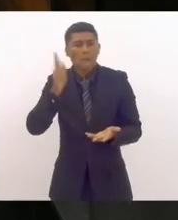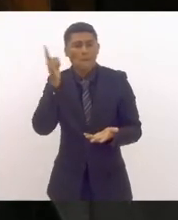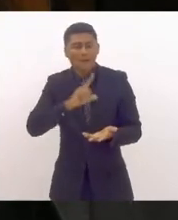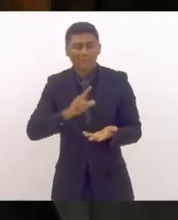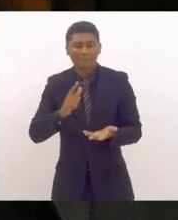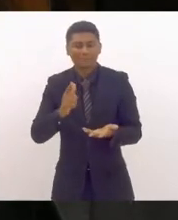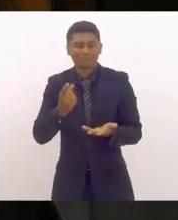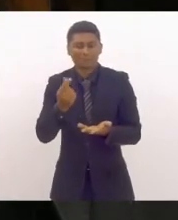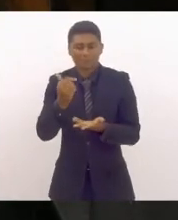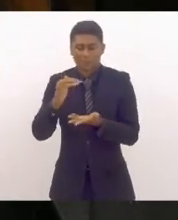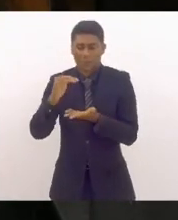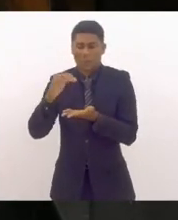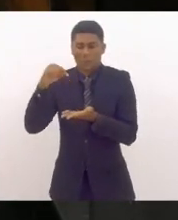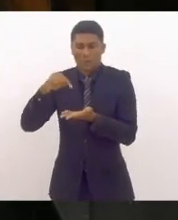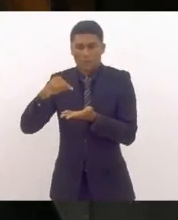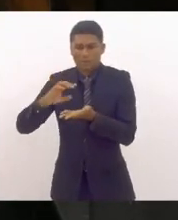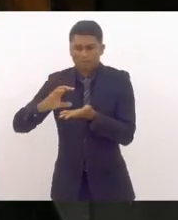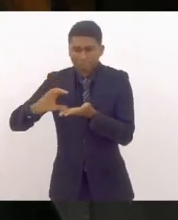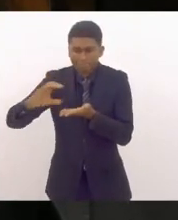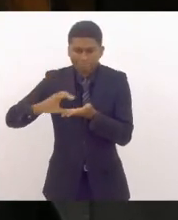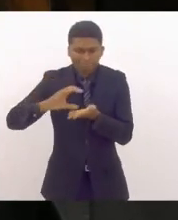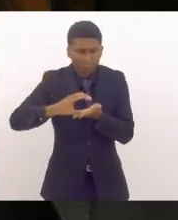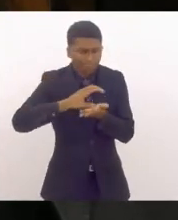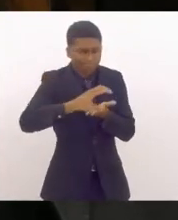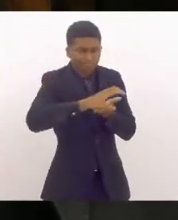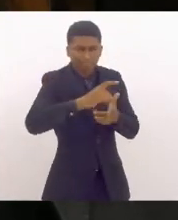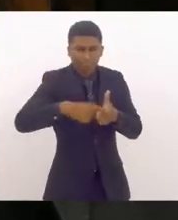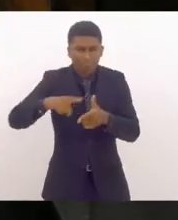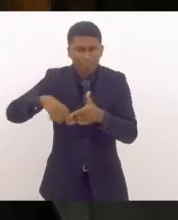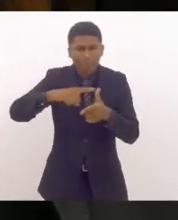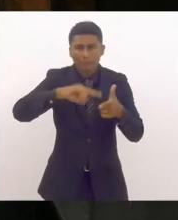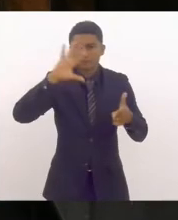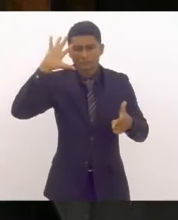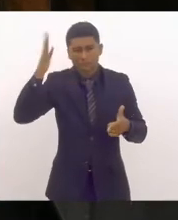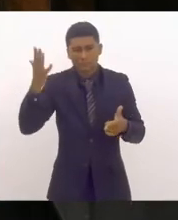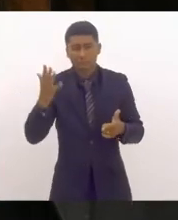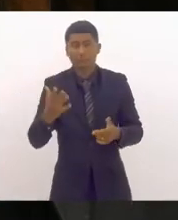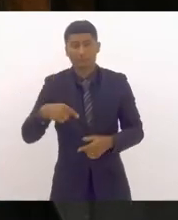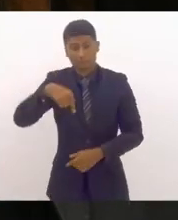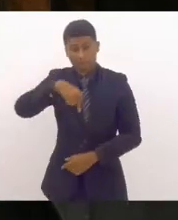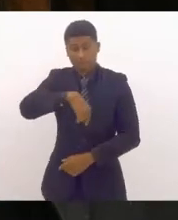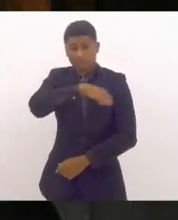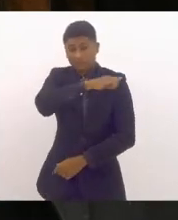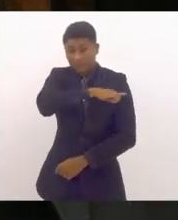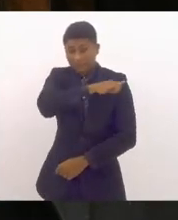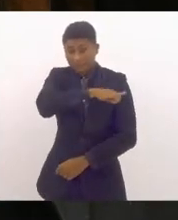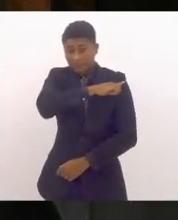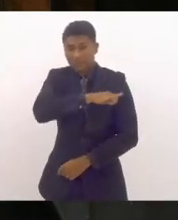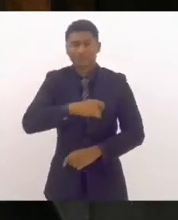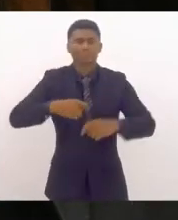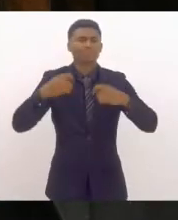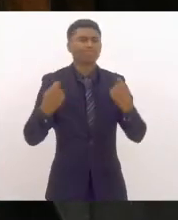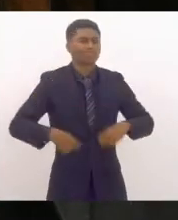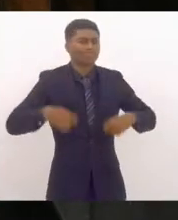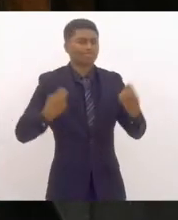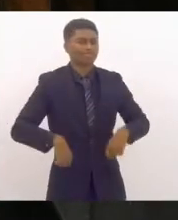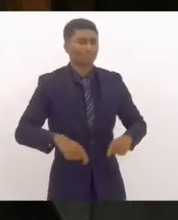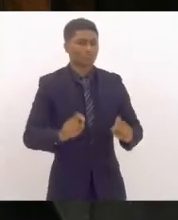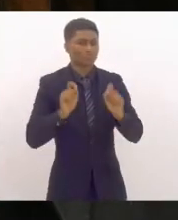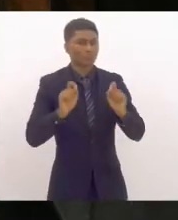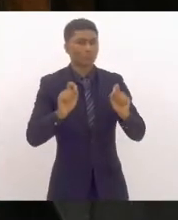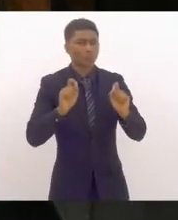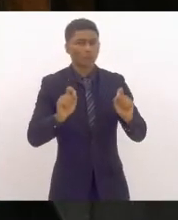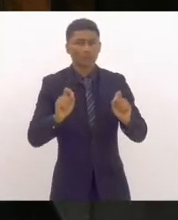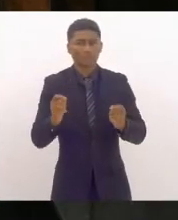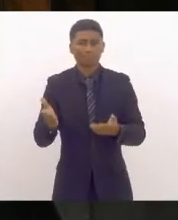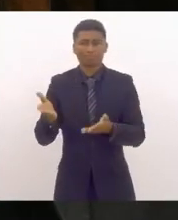financeiro para enfrentar esses problemas no caso do Rio de Janeiro é preciso de um governo que